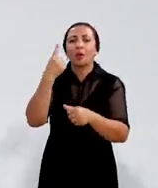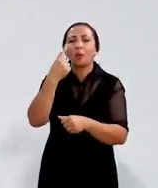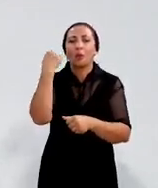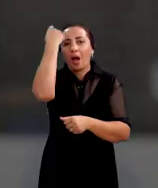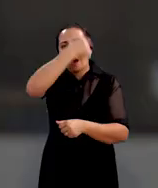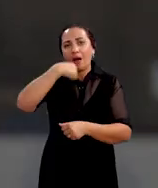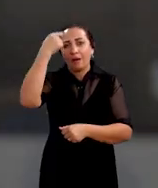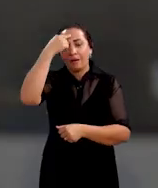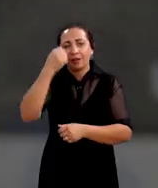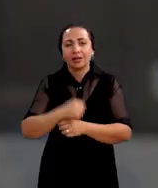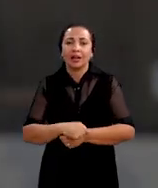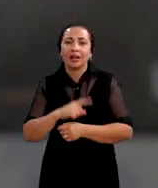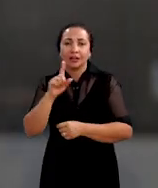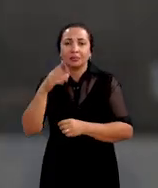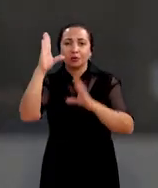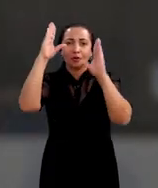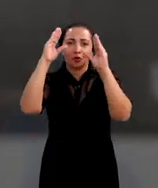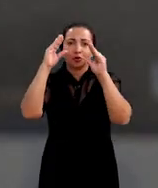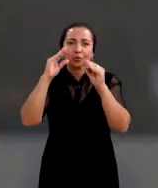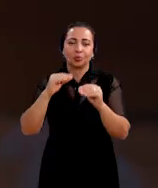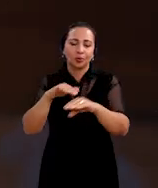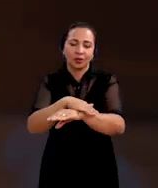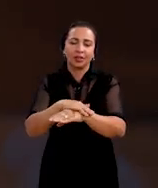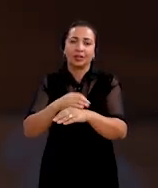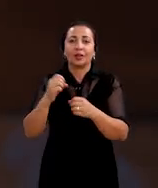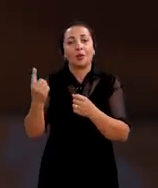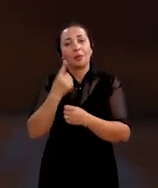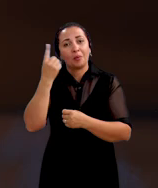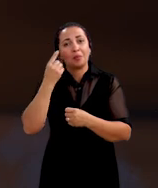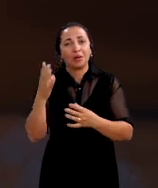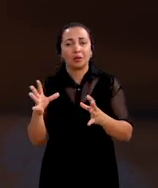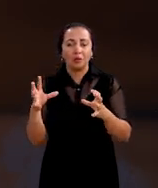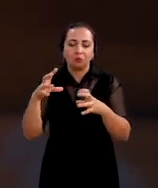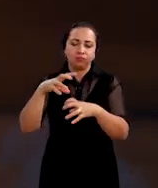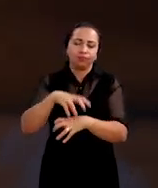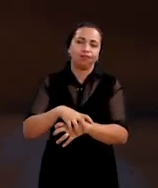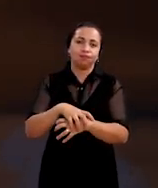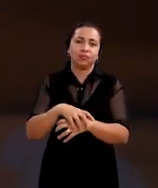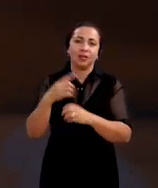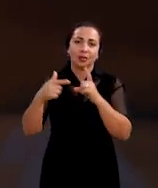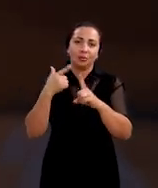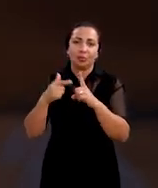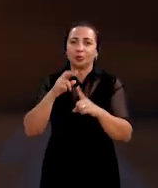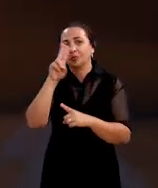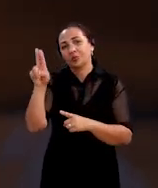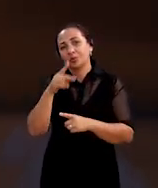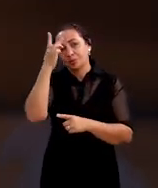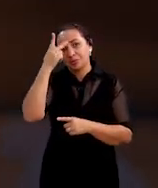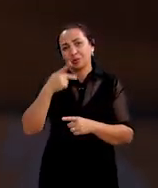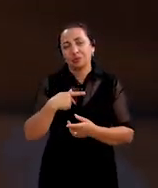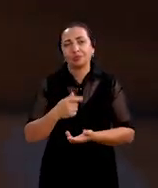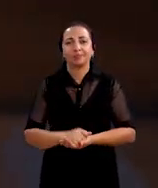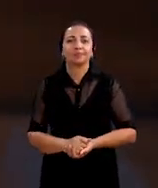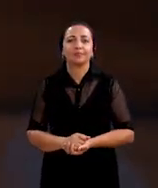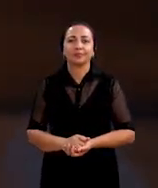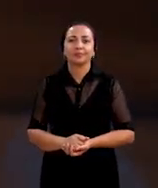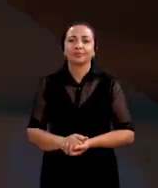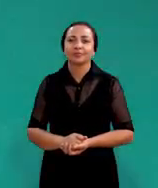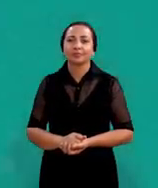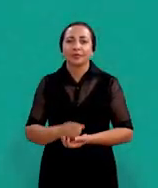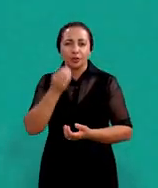1 hora, acaba diminuindo o tempo, ou tendo que haver um aumento na concentração desse produto no uso da